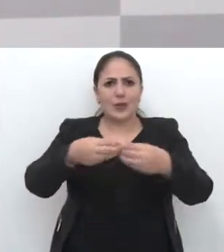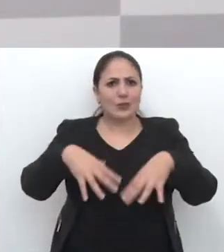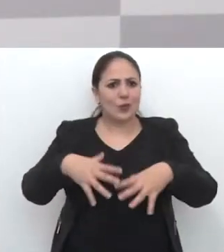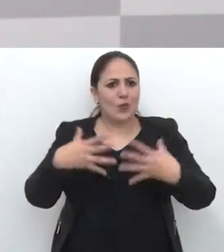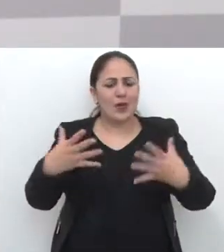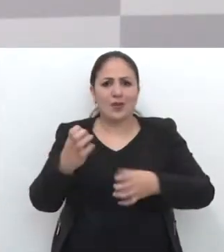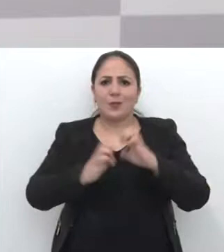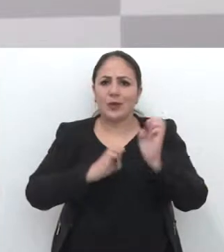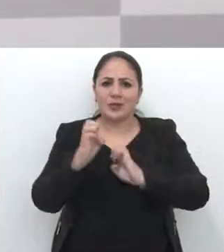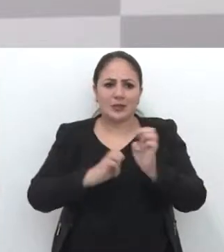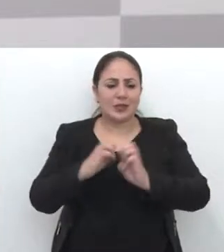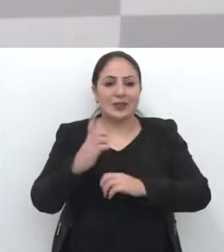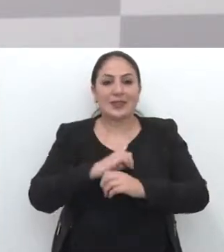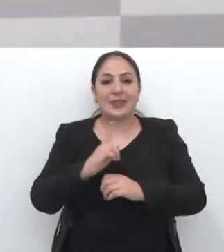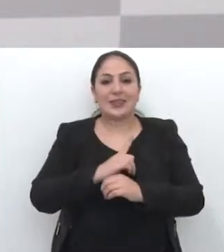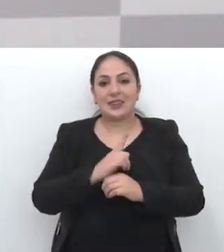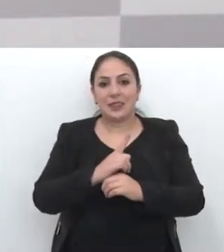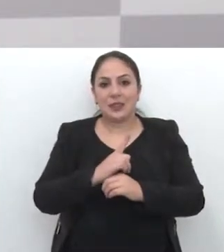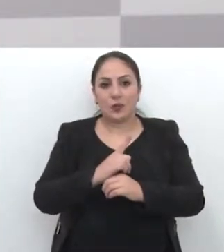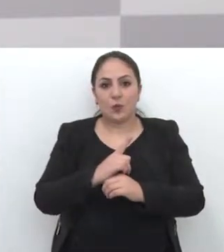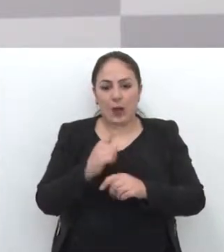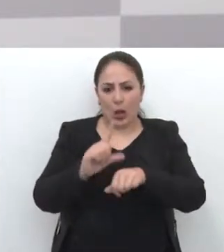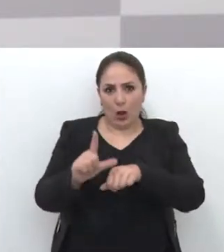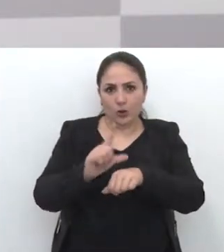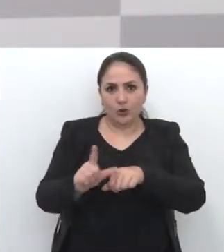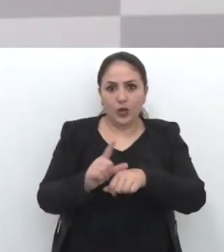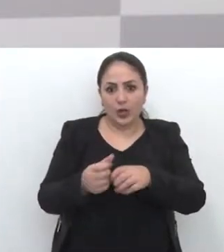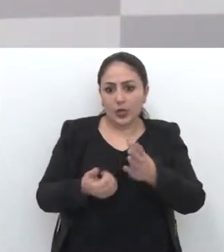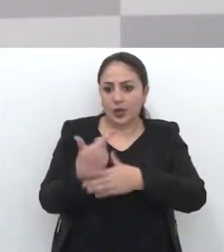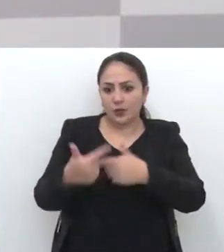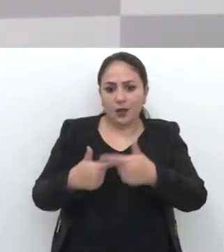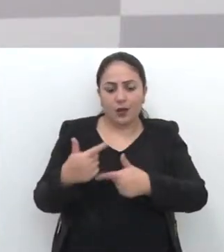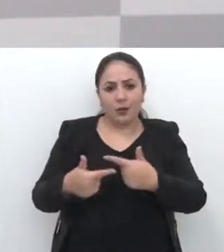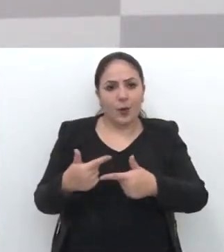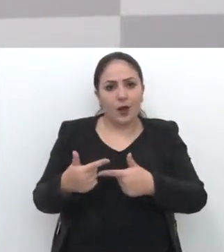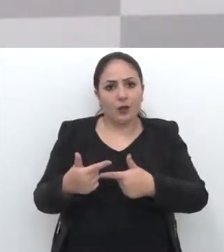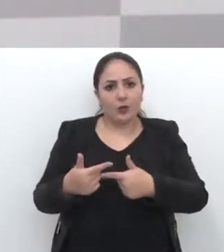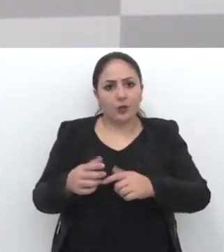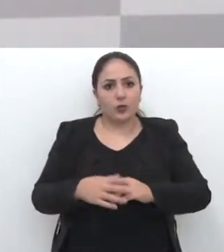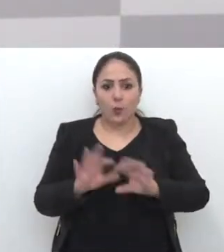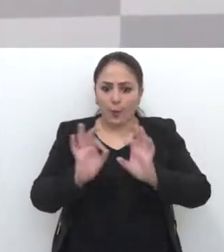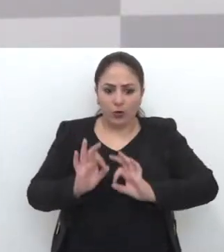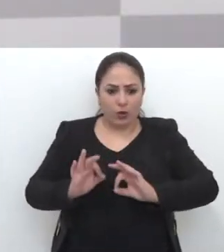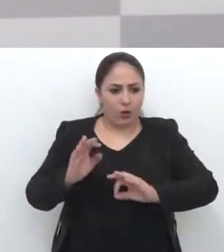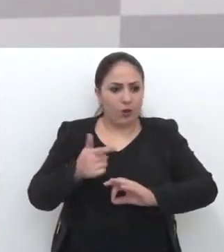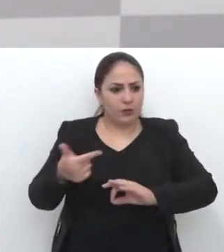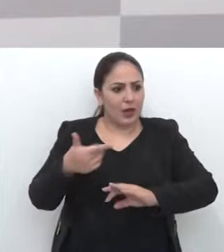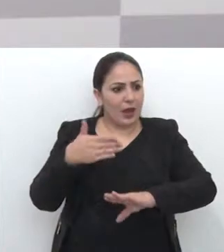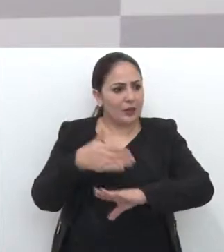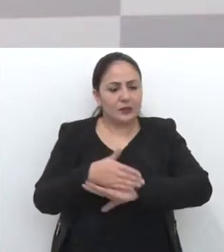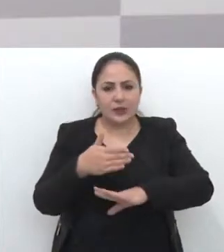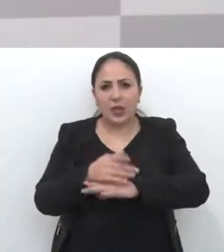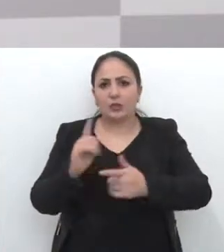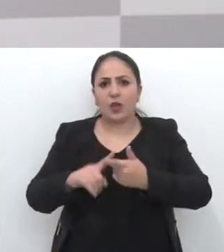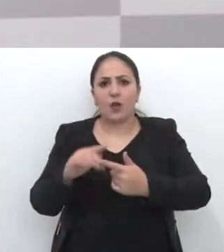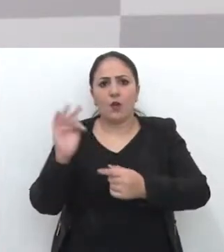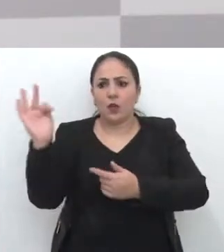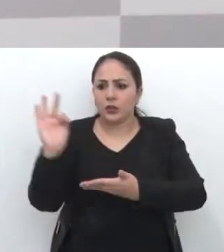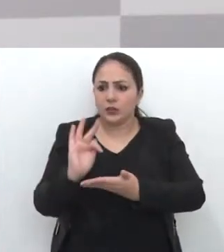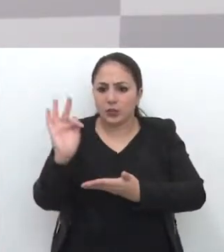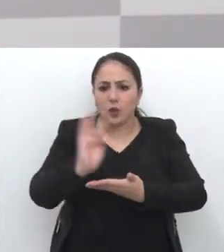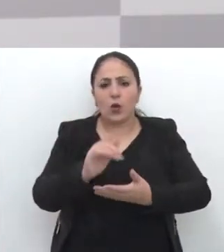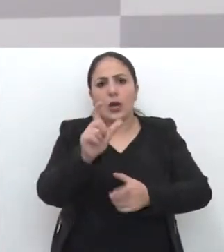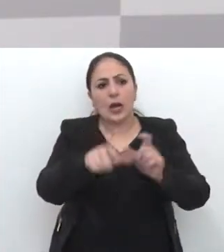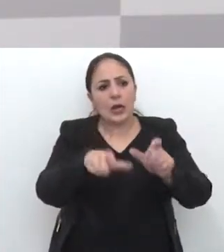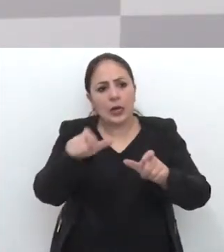grande empresário, que tem um atacado, que gera emprego e renda ao município. E no projeto ele fica sem ter acesso a fornecedores,